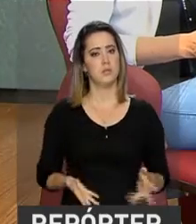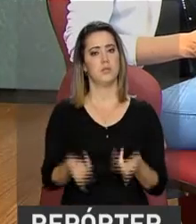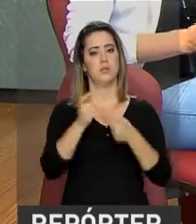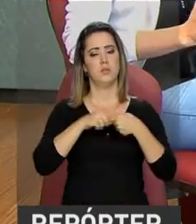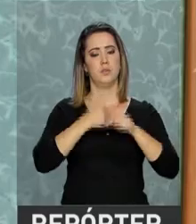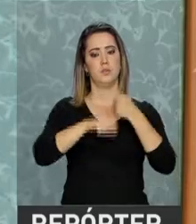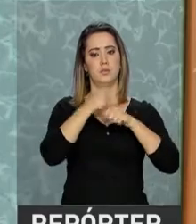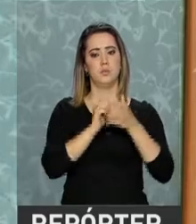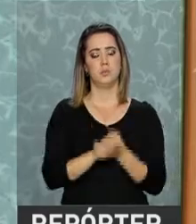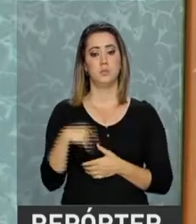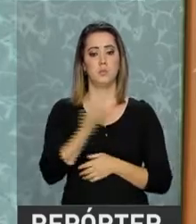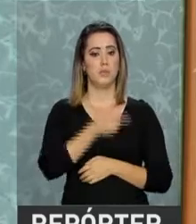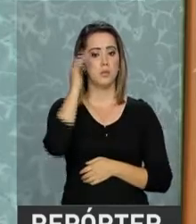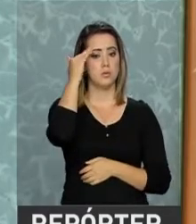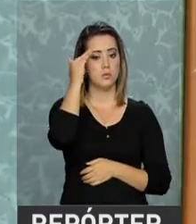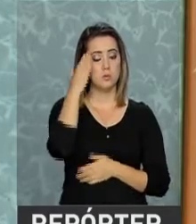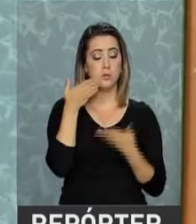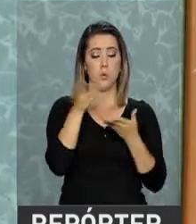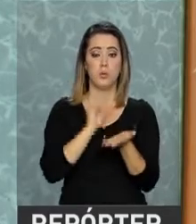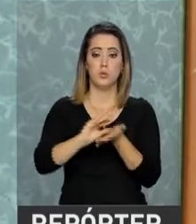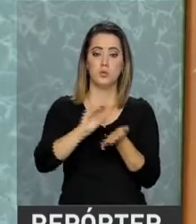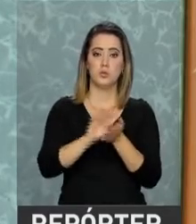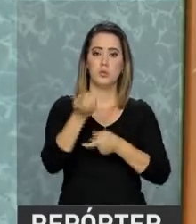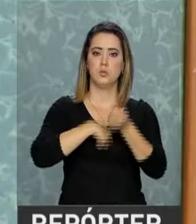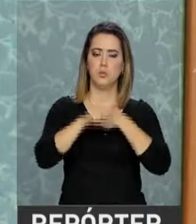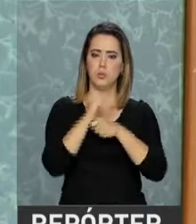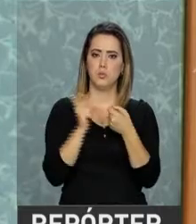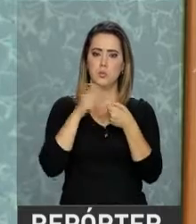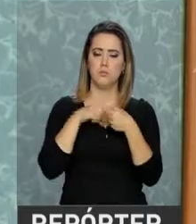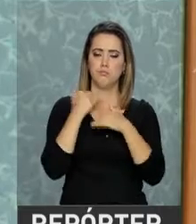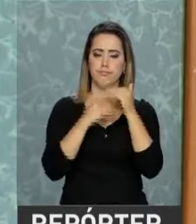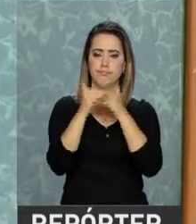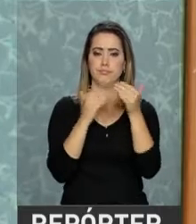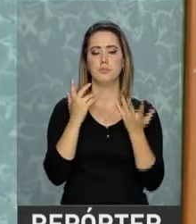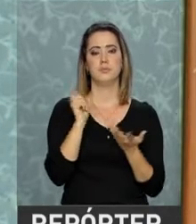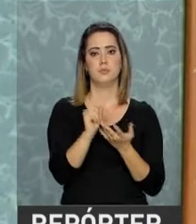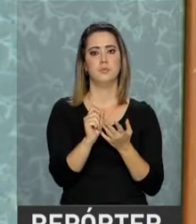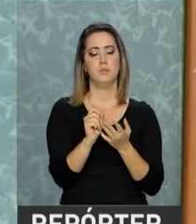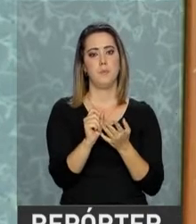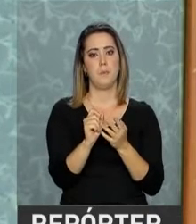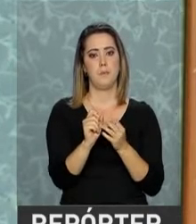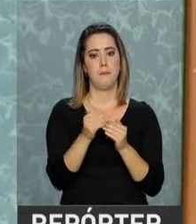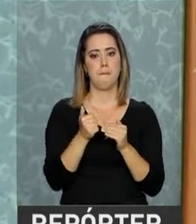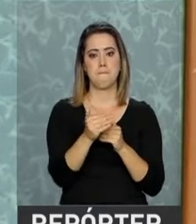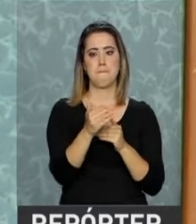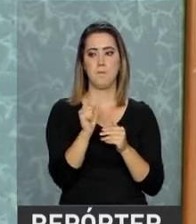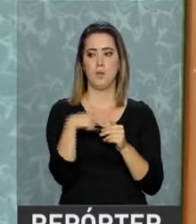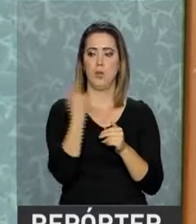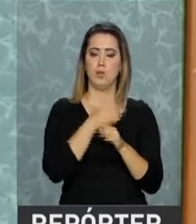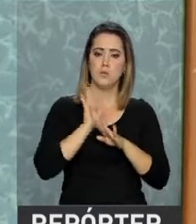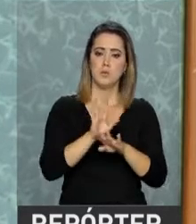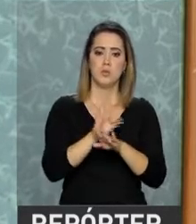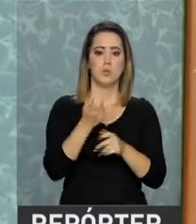economia do país nós entendemos que com esse recurso a economia vai r nós vamos